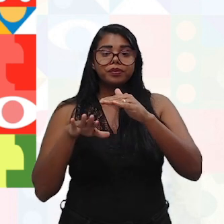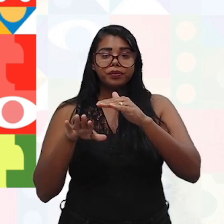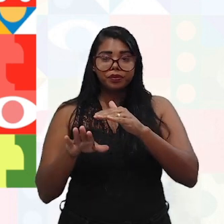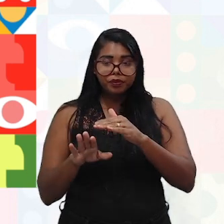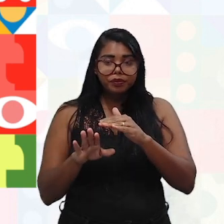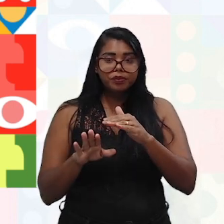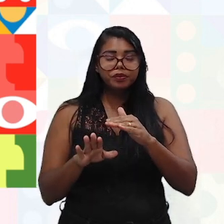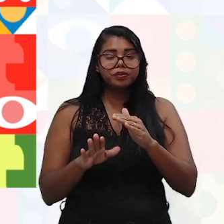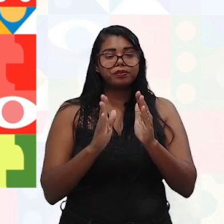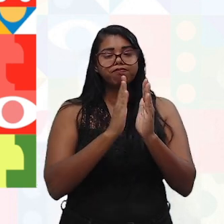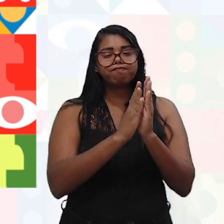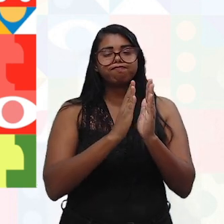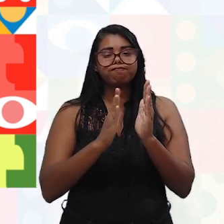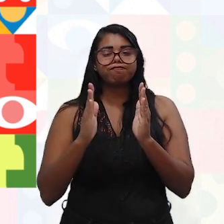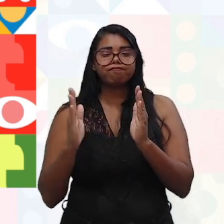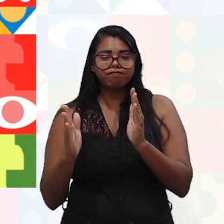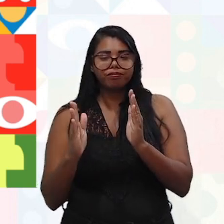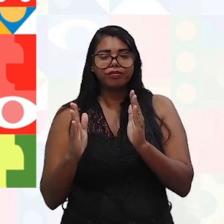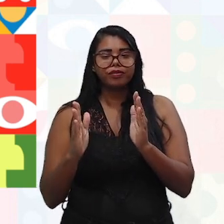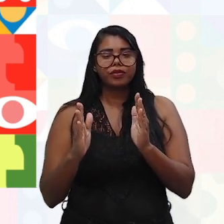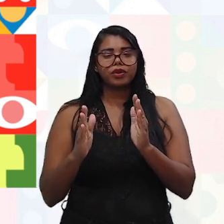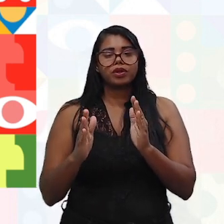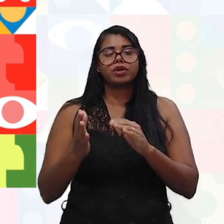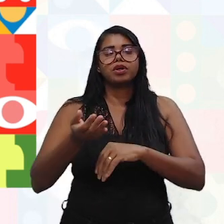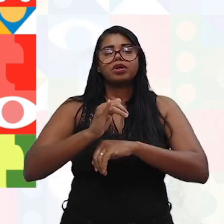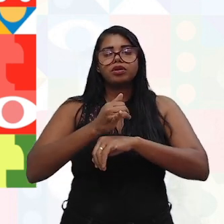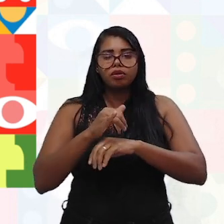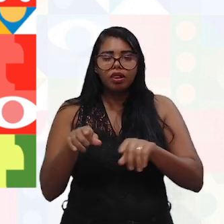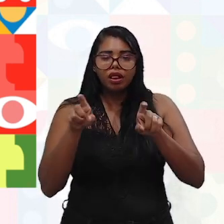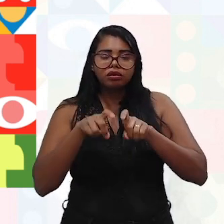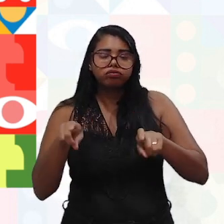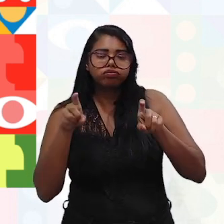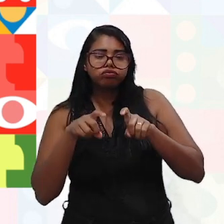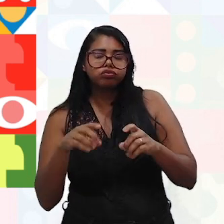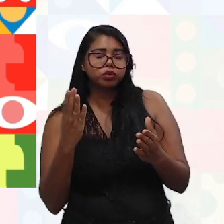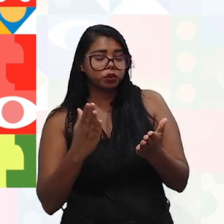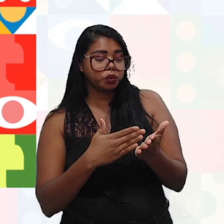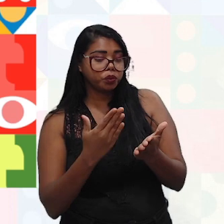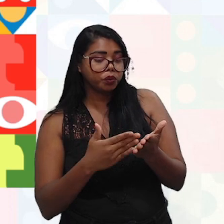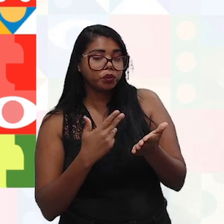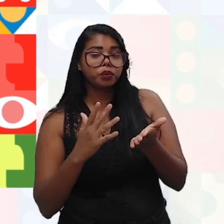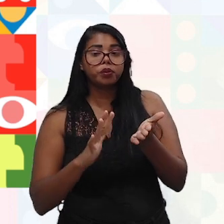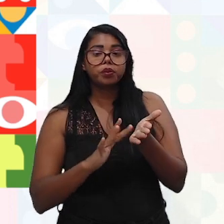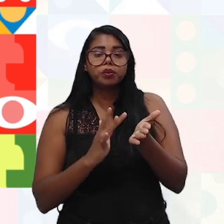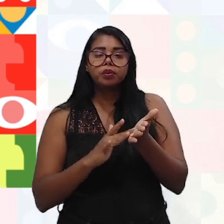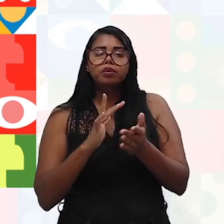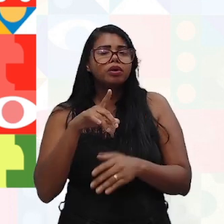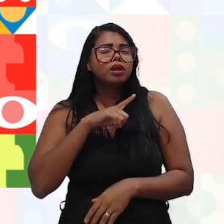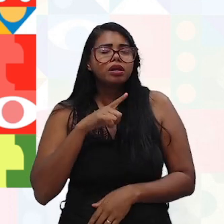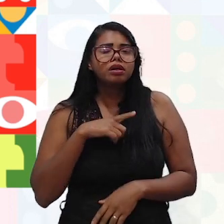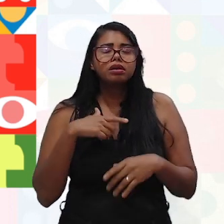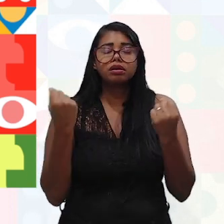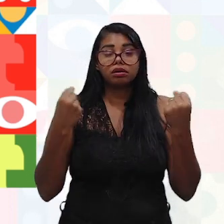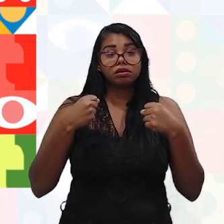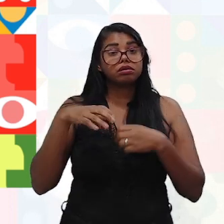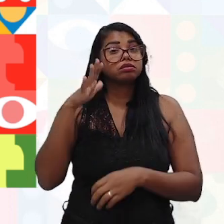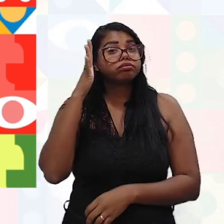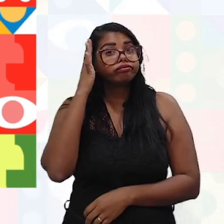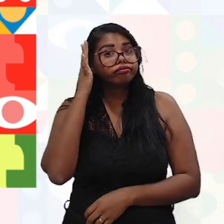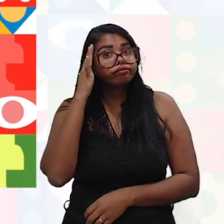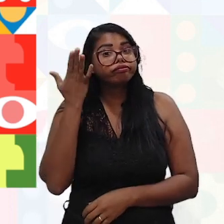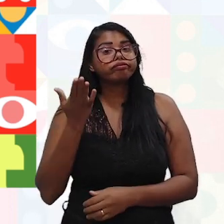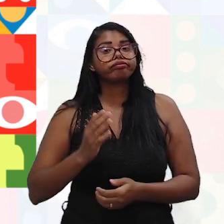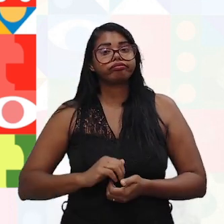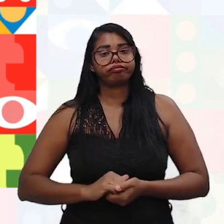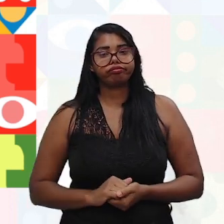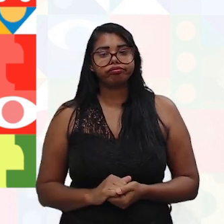aquele acervo físico, digital, computador, livro, o que é que tem ali naquele acervo? Eu preciso entender. Tem obras